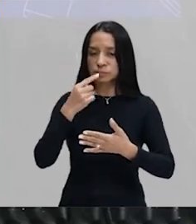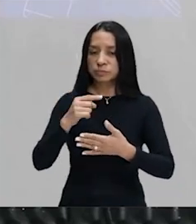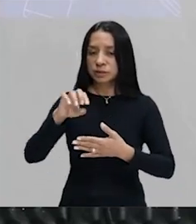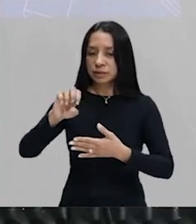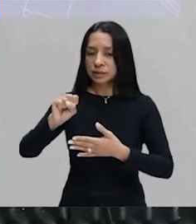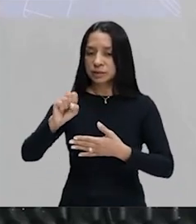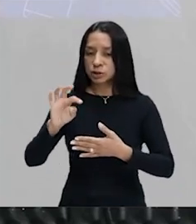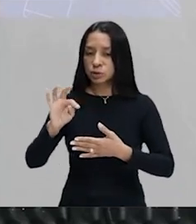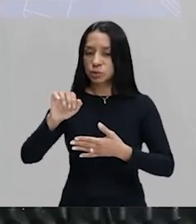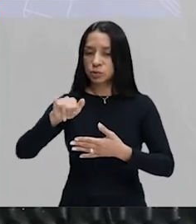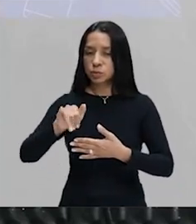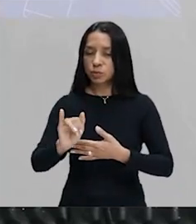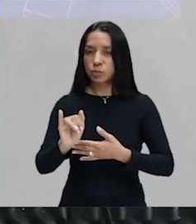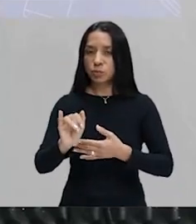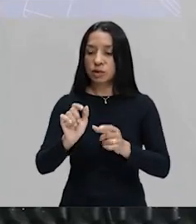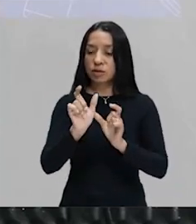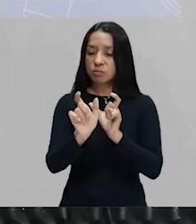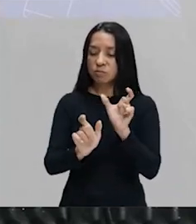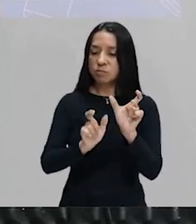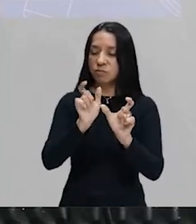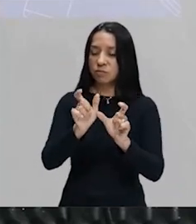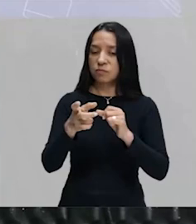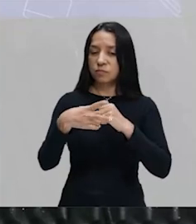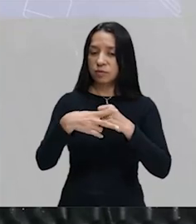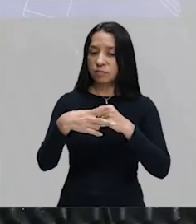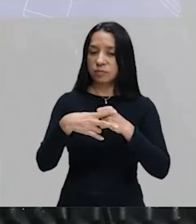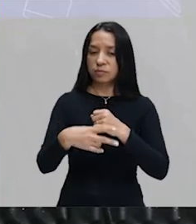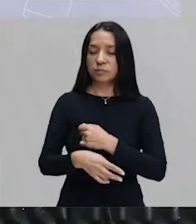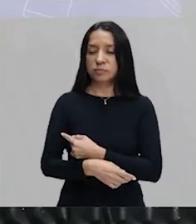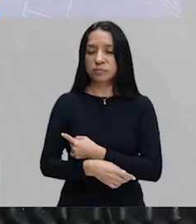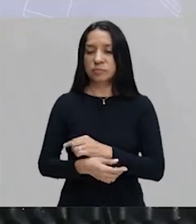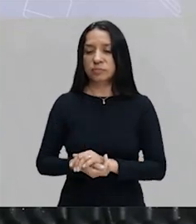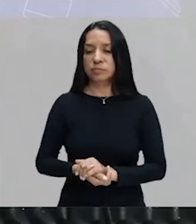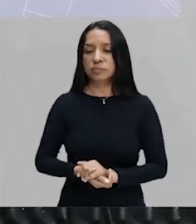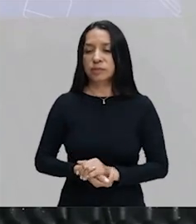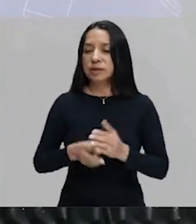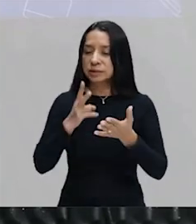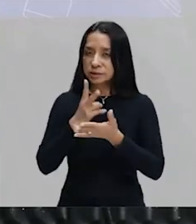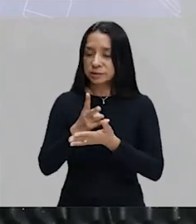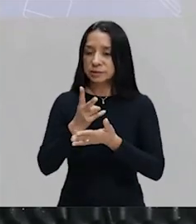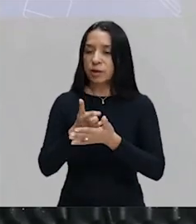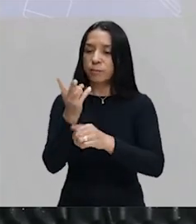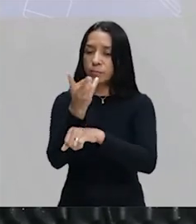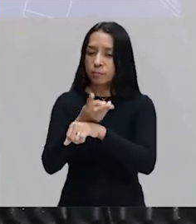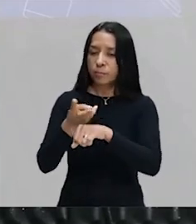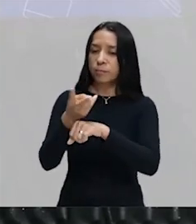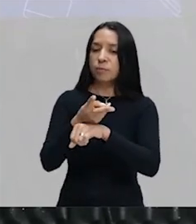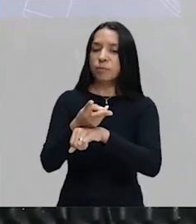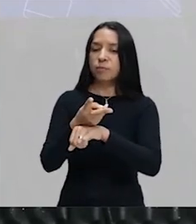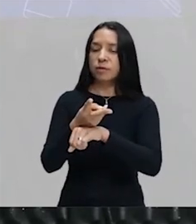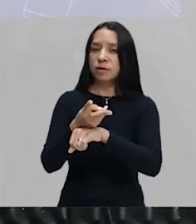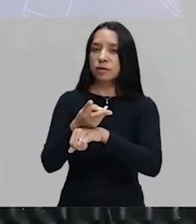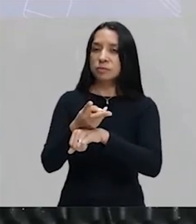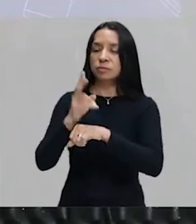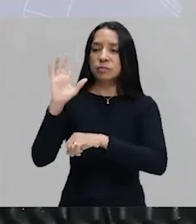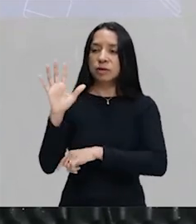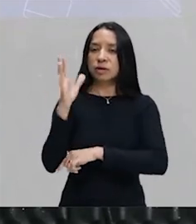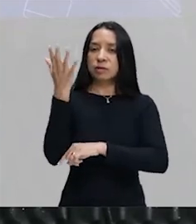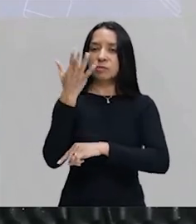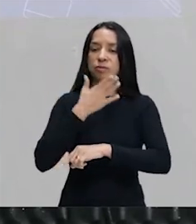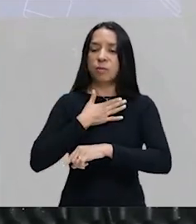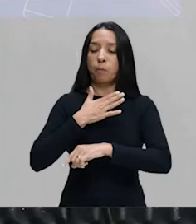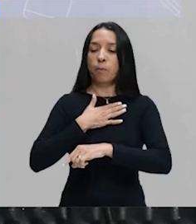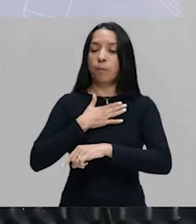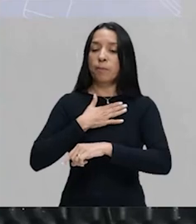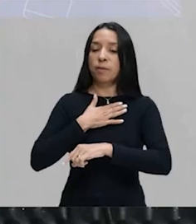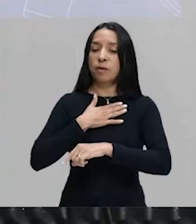estar, buscando realizar mis sueños. Sempre estou buscando realizar meus